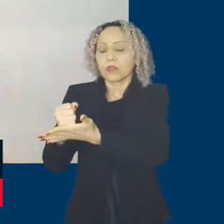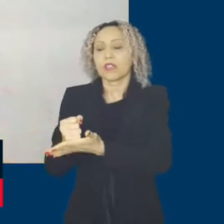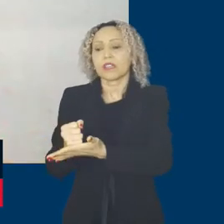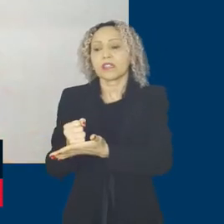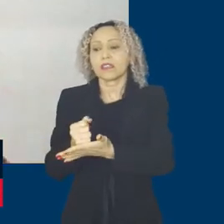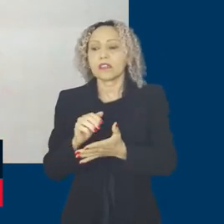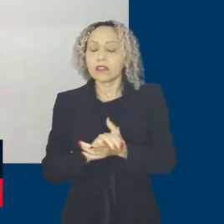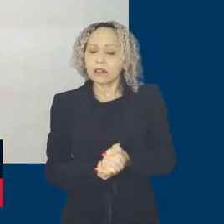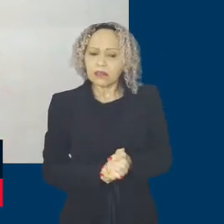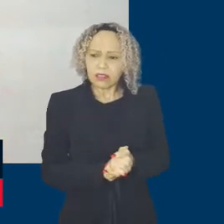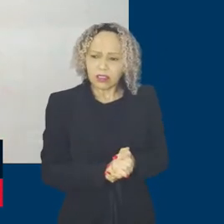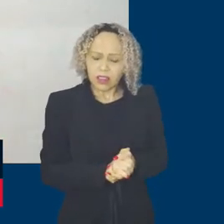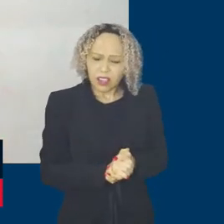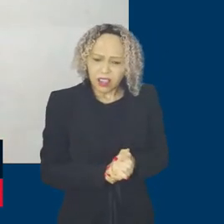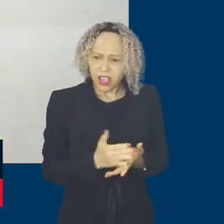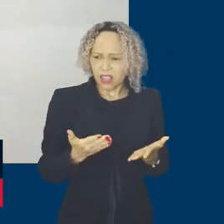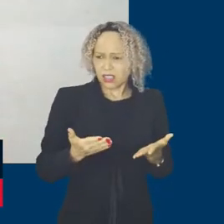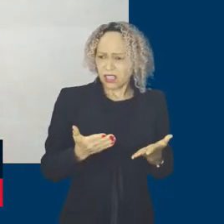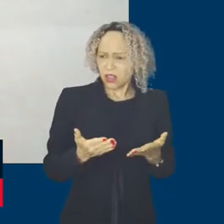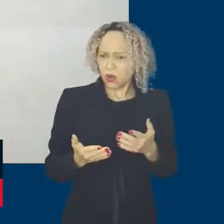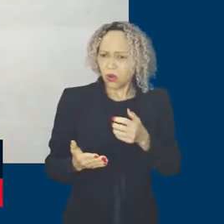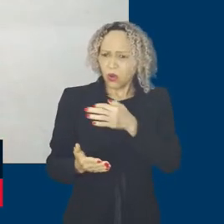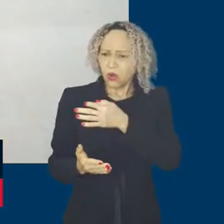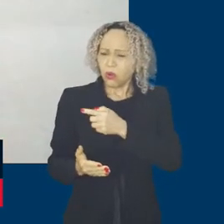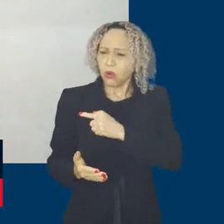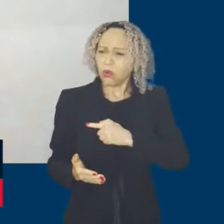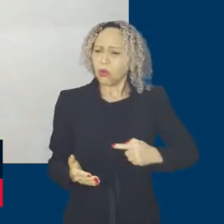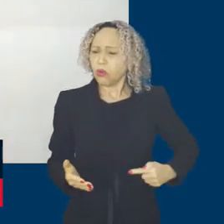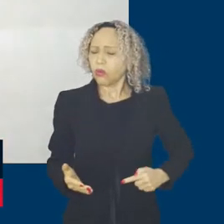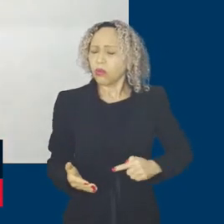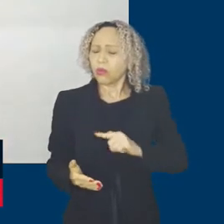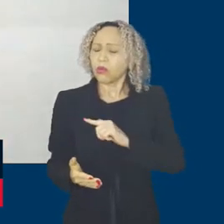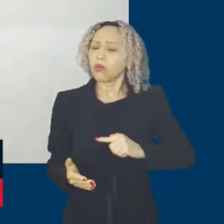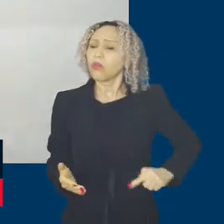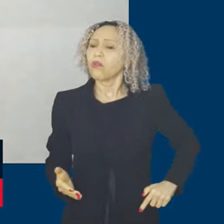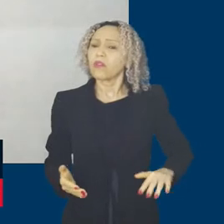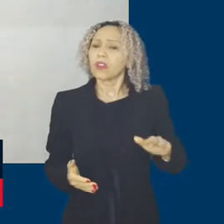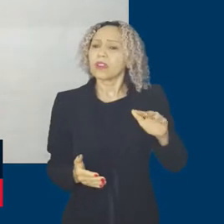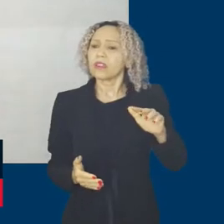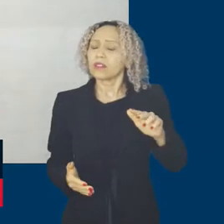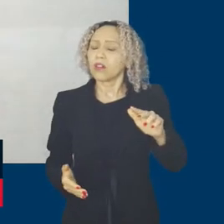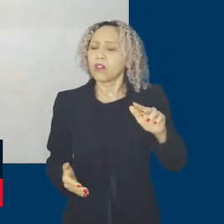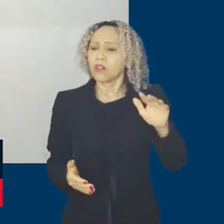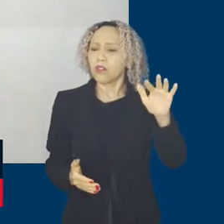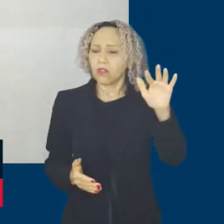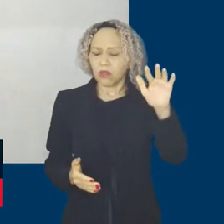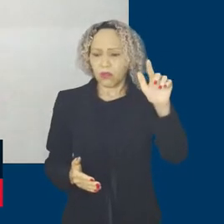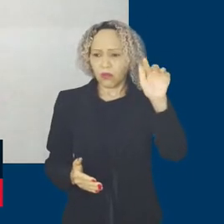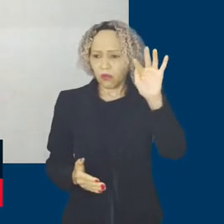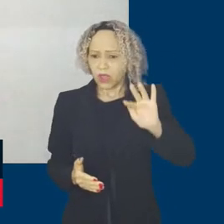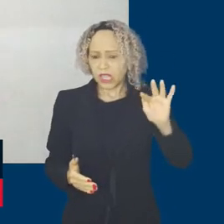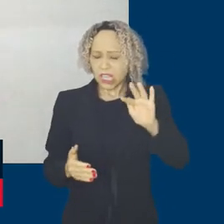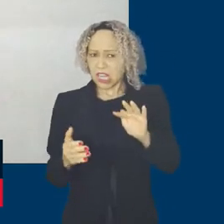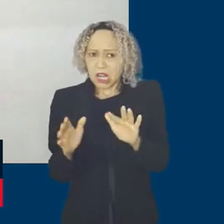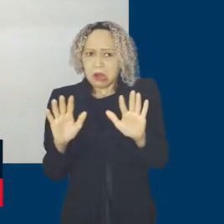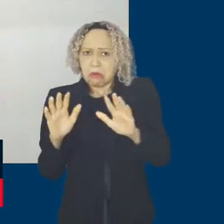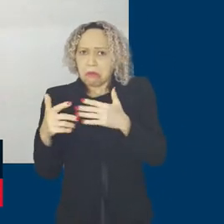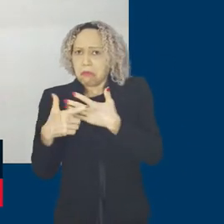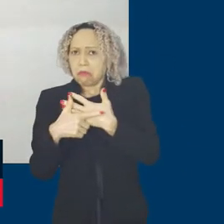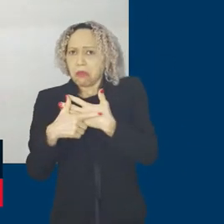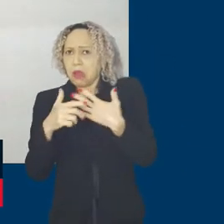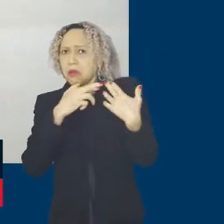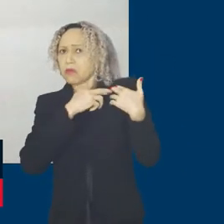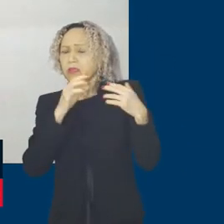não pode ter papel nenhum, e faz de conta que não tem um papel importante que deu sustentação a esse modelo, que é um modelo hegemônico no